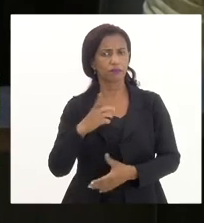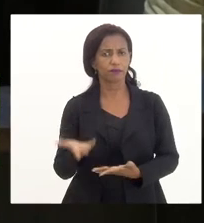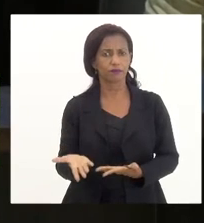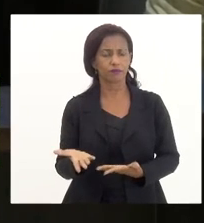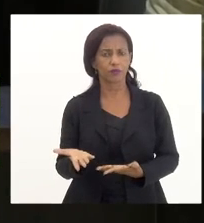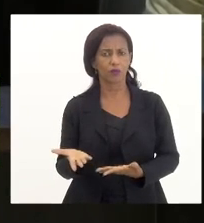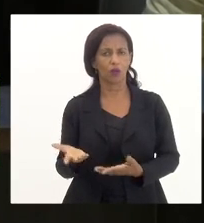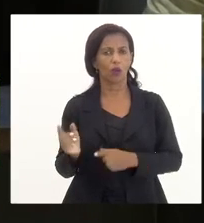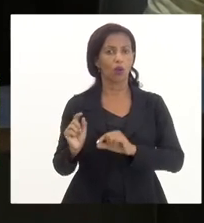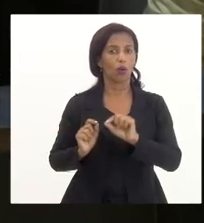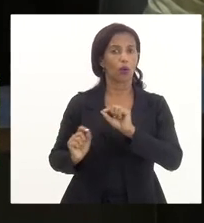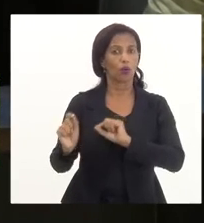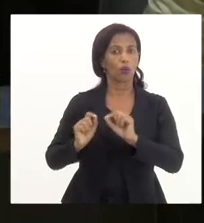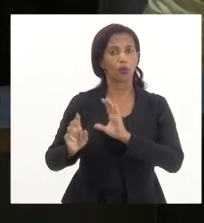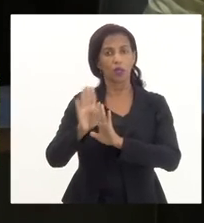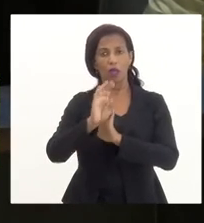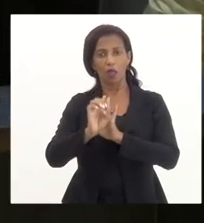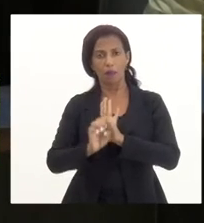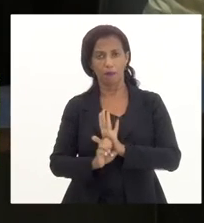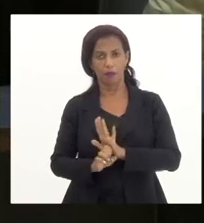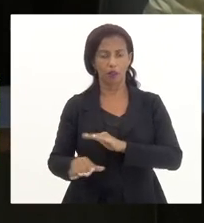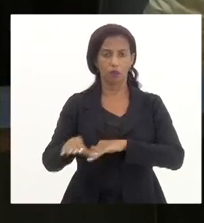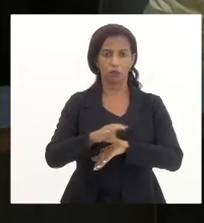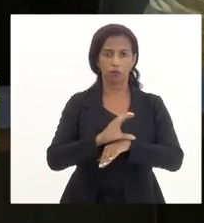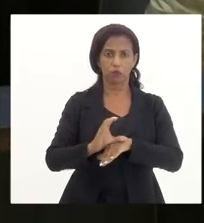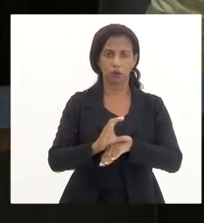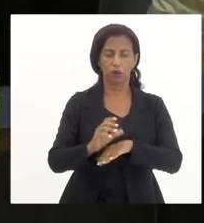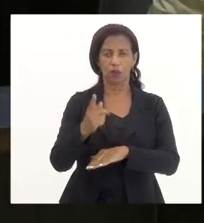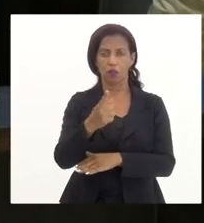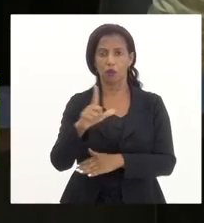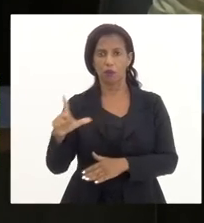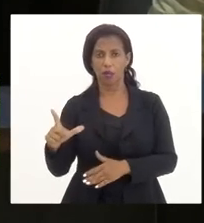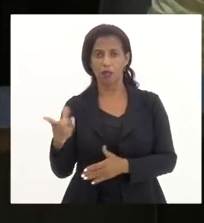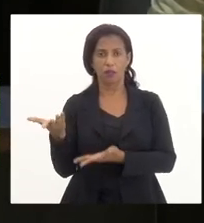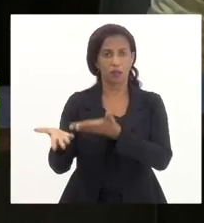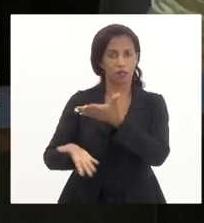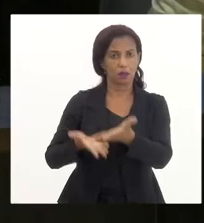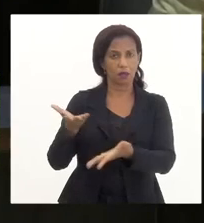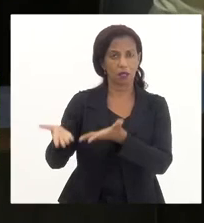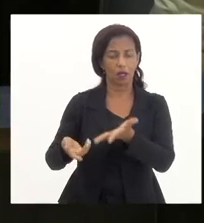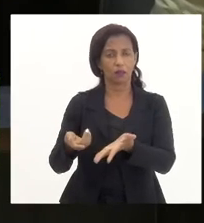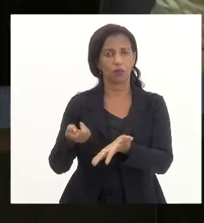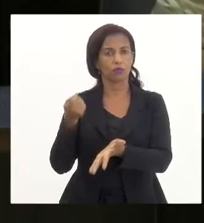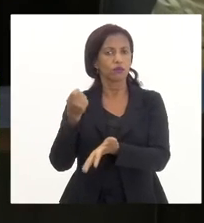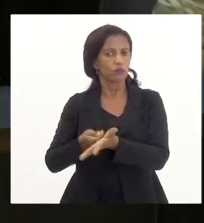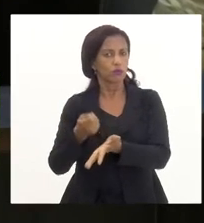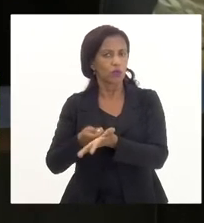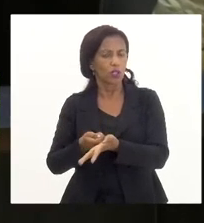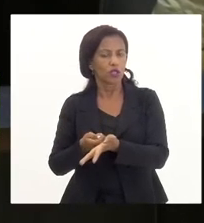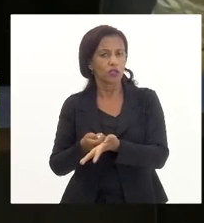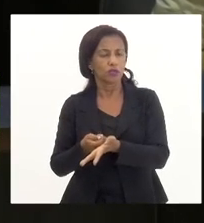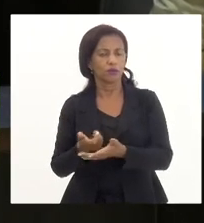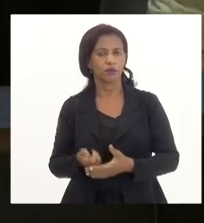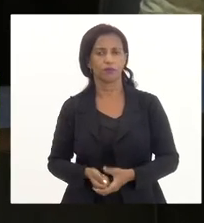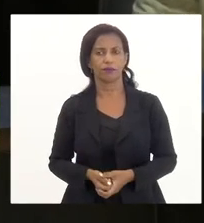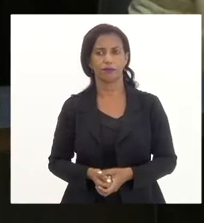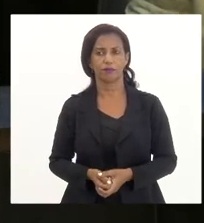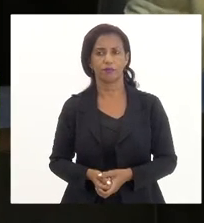e curtir a emenda constitucional e o PLC que trata um regime Previdenciário trata